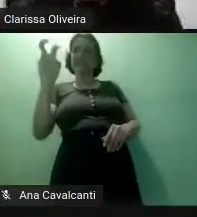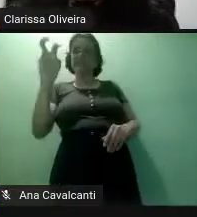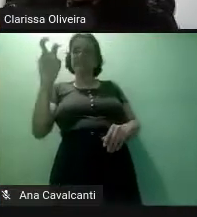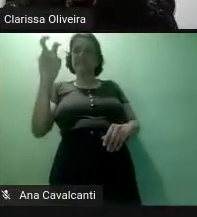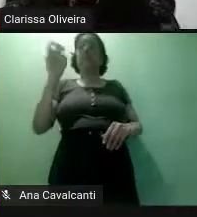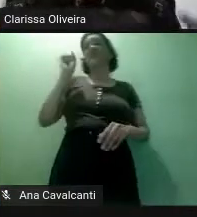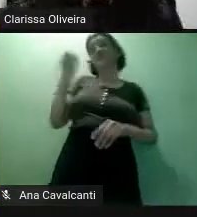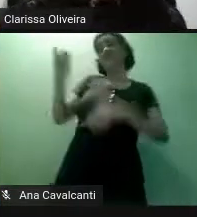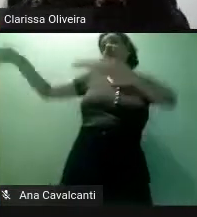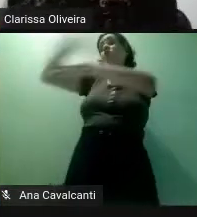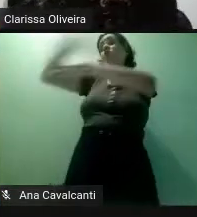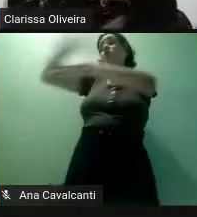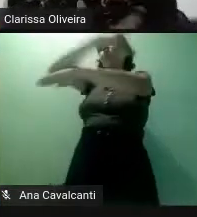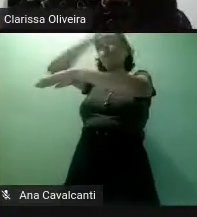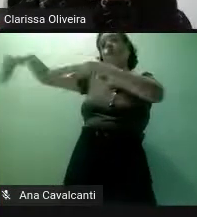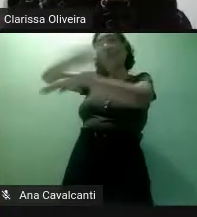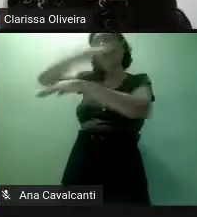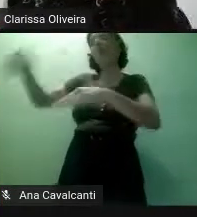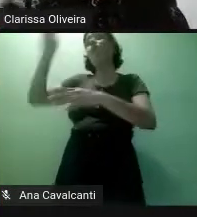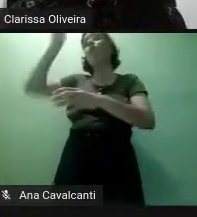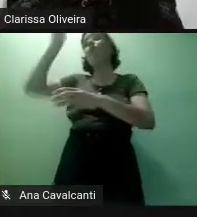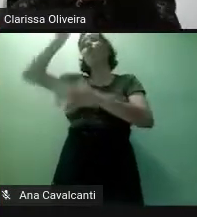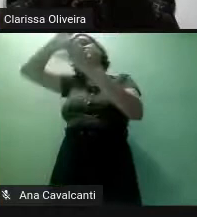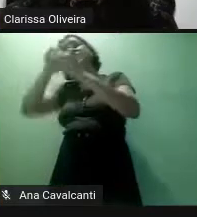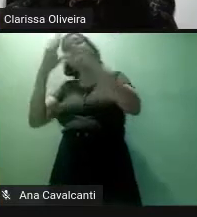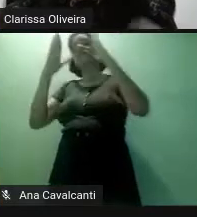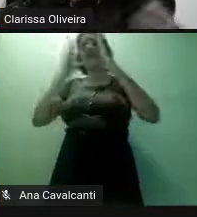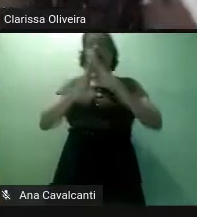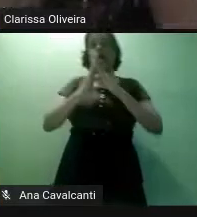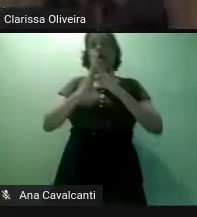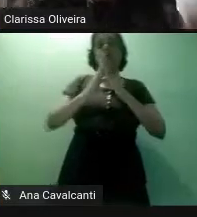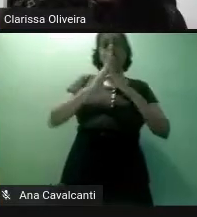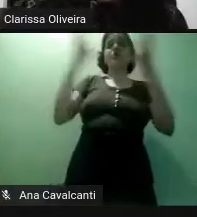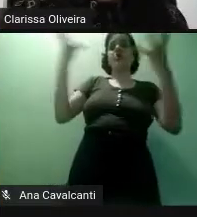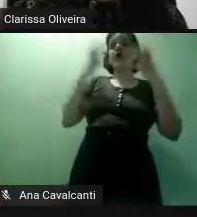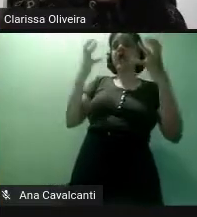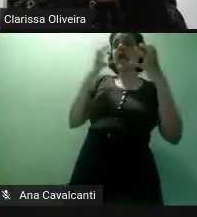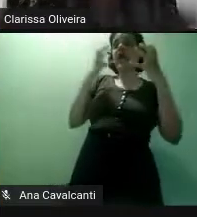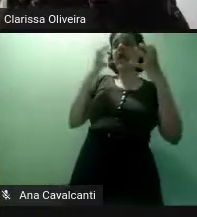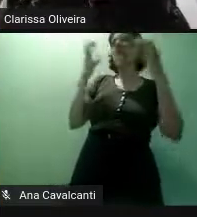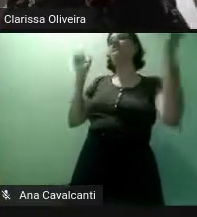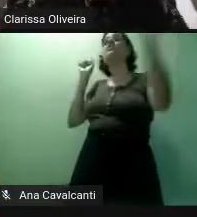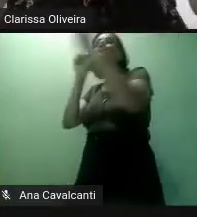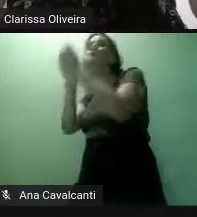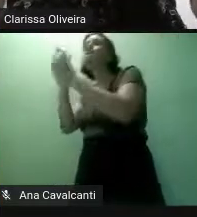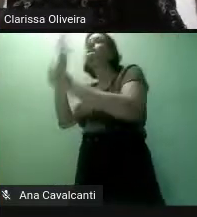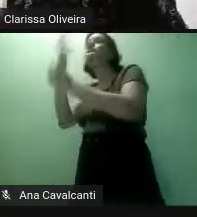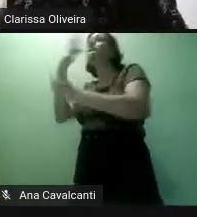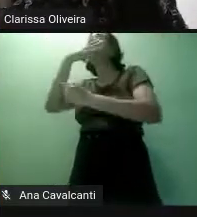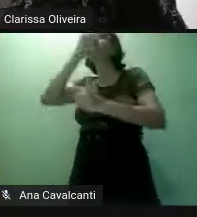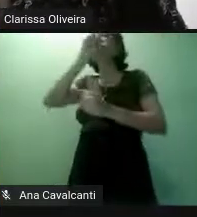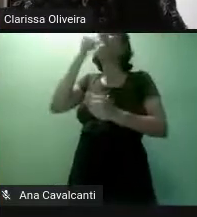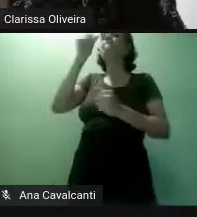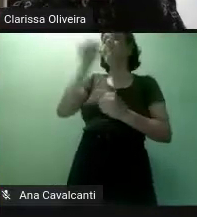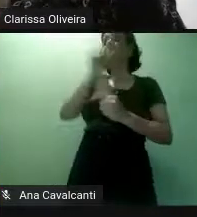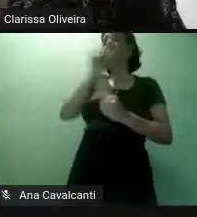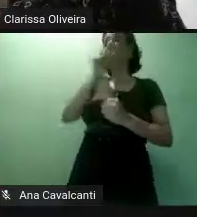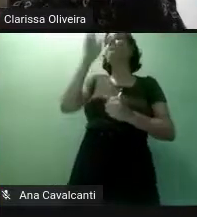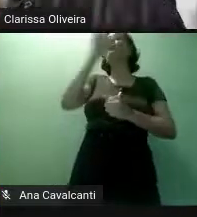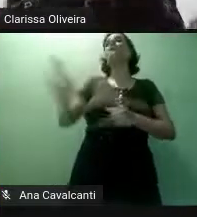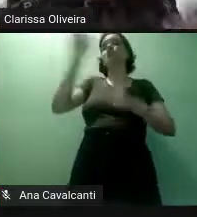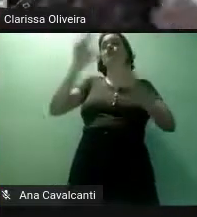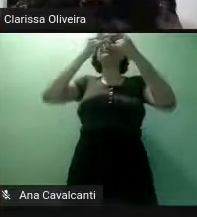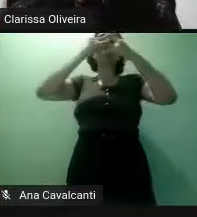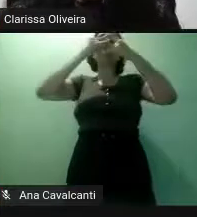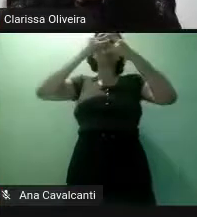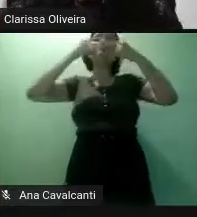na rua, ou eu quando estou na minha casa e quero ficar um pouco mais próximo dos meus pais, eu utilizo a máscara de